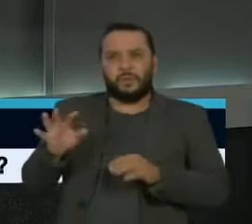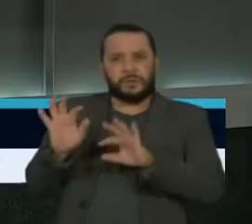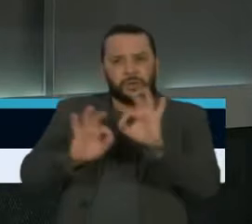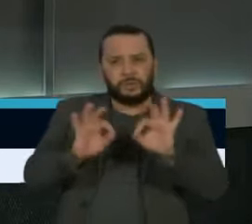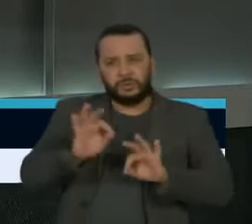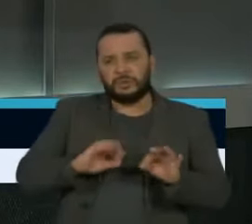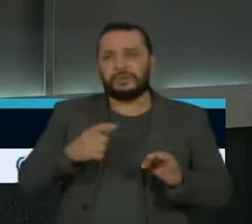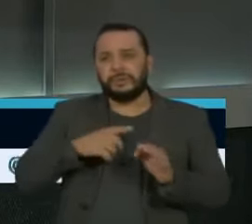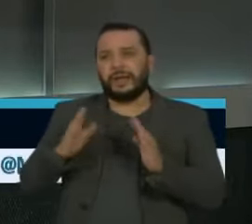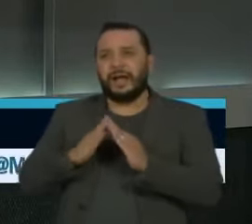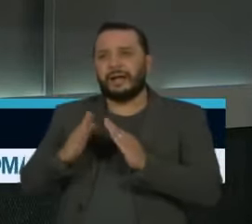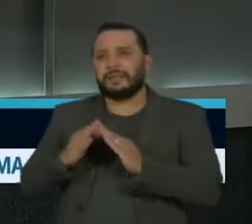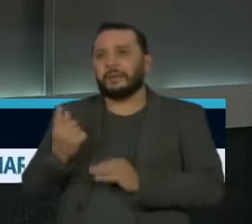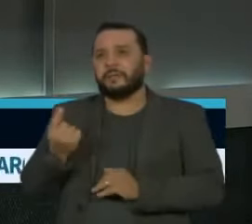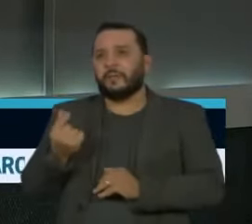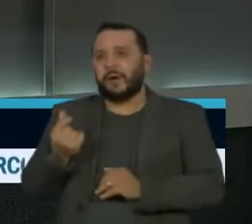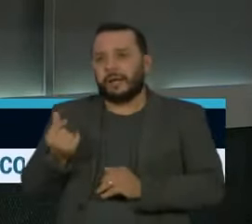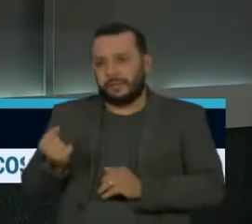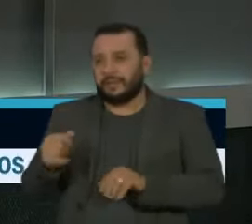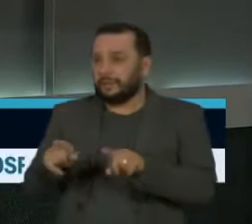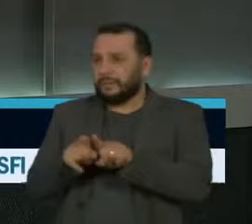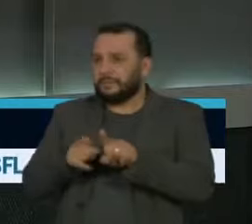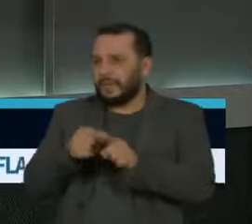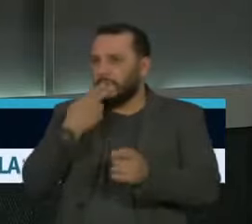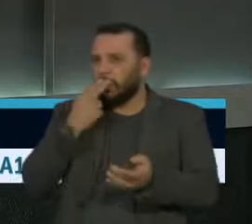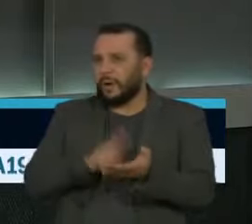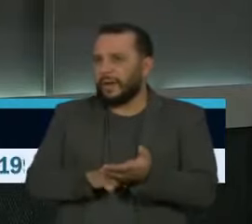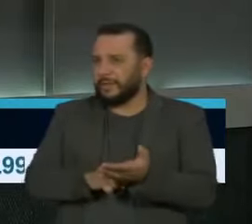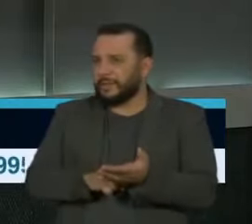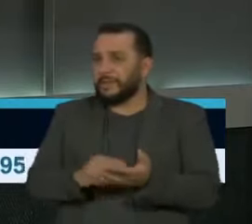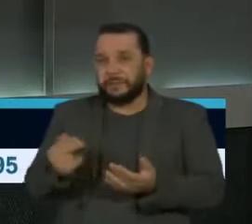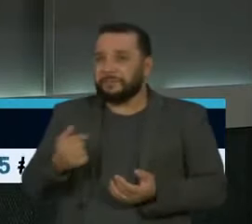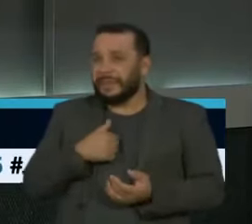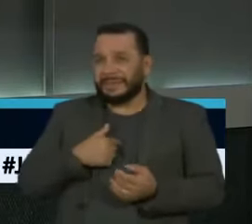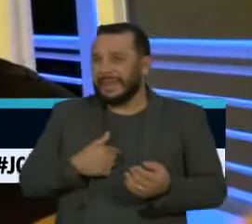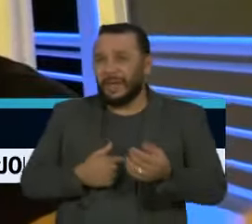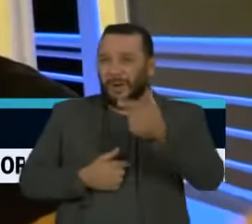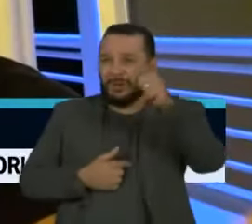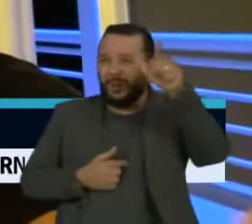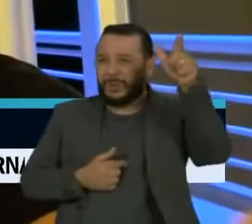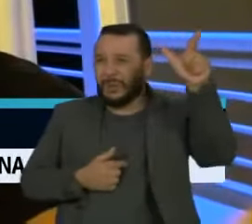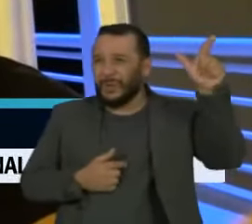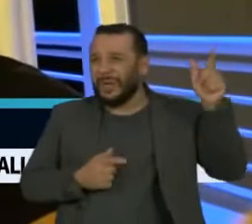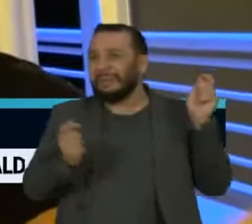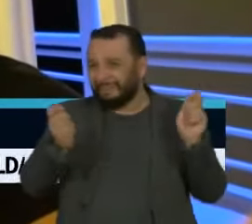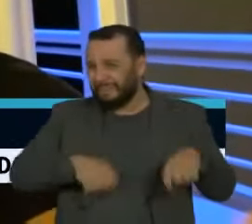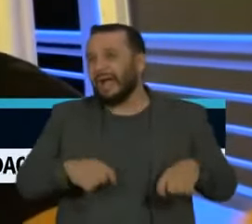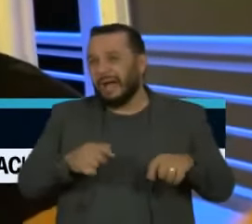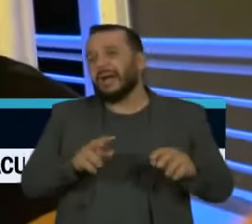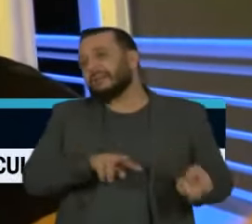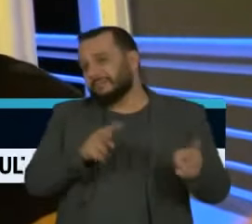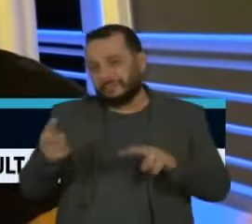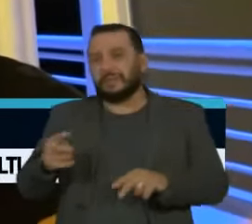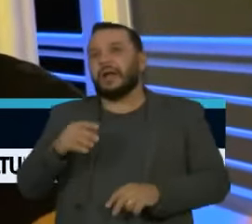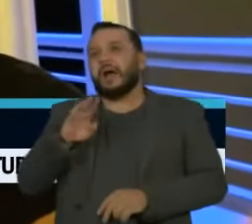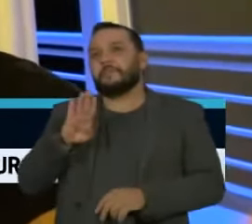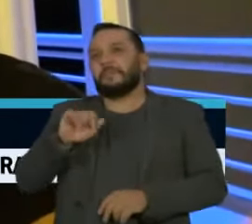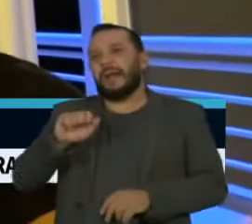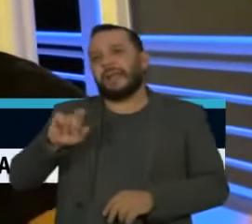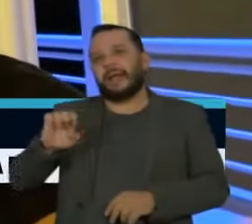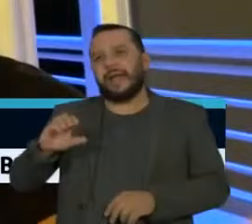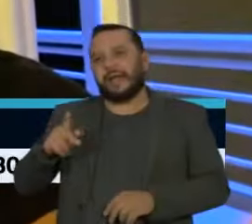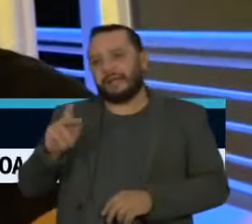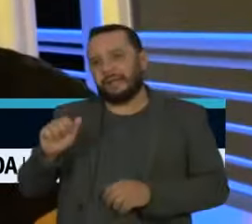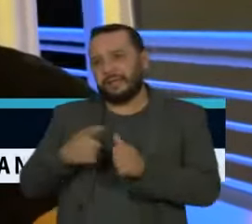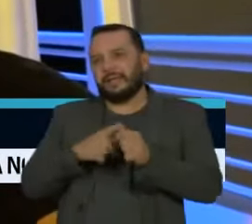da Moeda, ou talvez o que ele vai fazer com o Correios. Mas fora essas empresas, são dezenas de empresas. Você não precisa do Congresso para a Valec, você não precisa